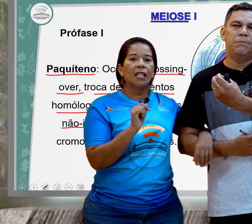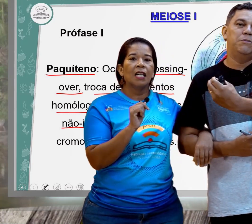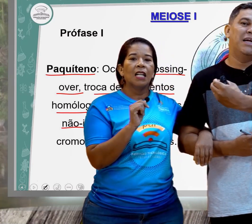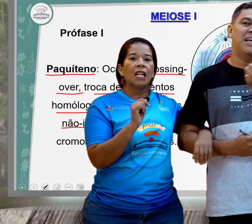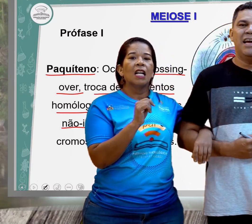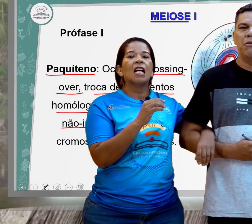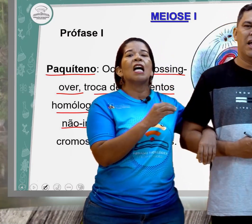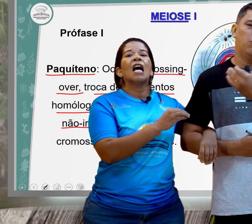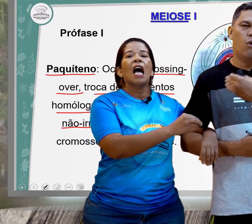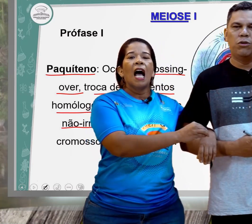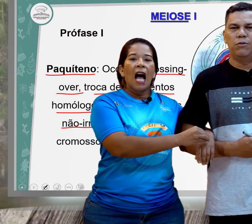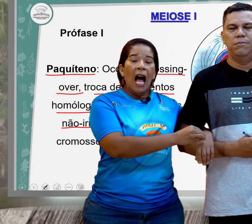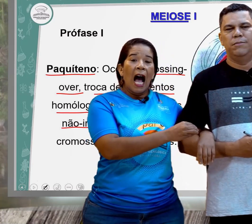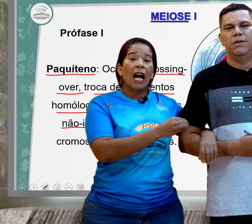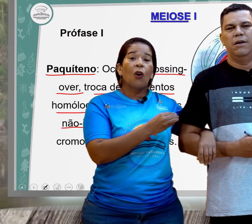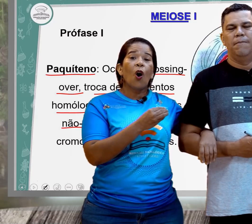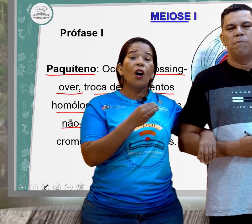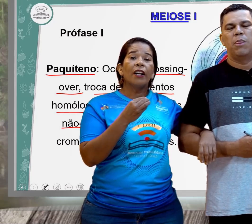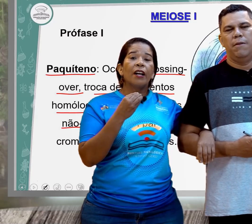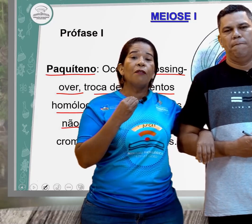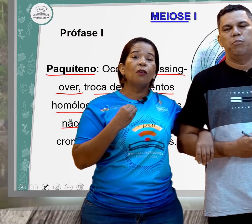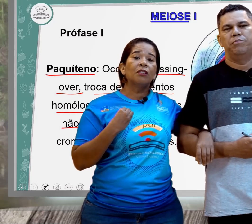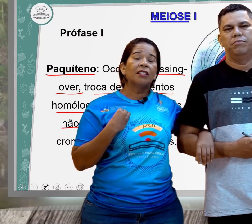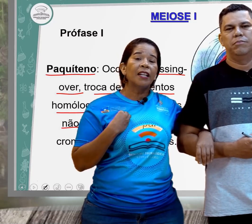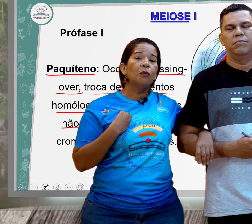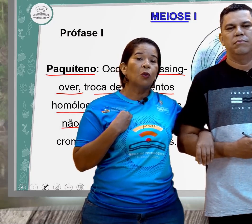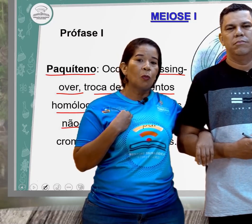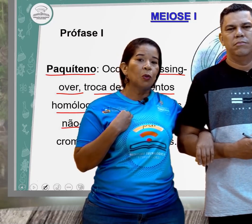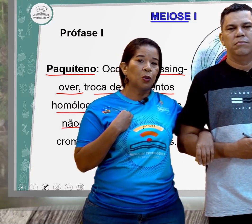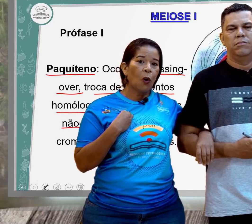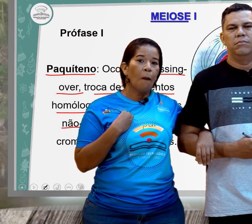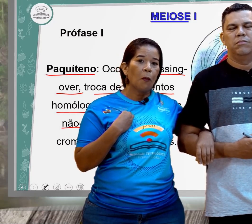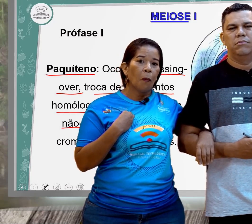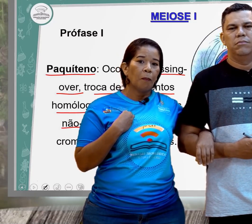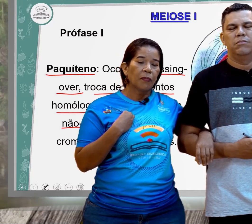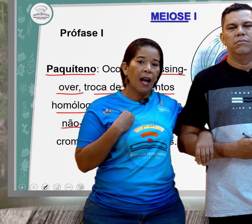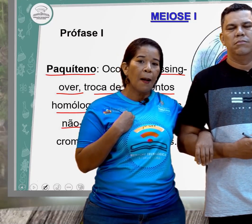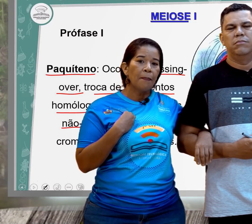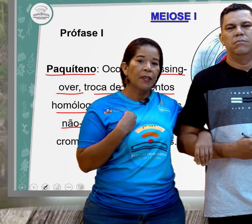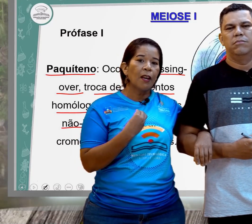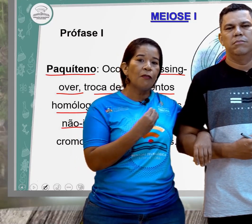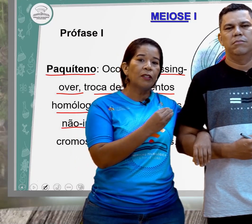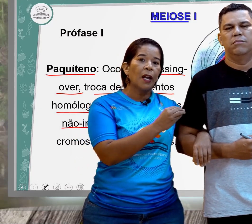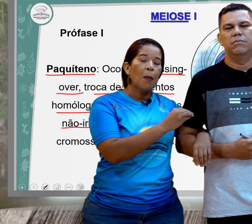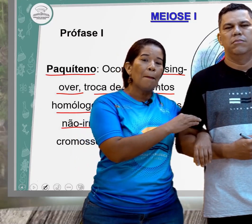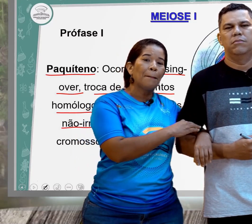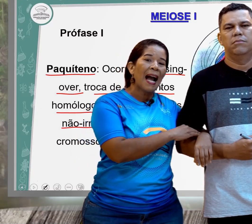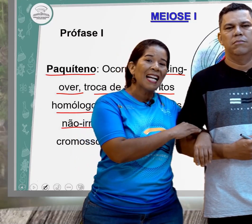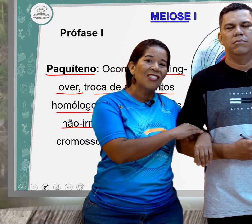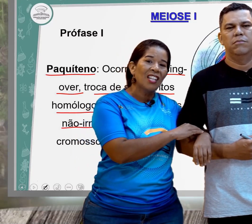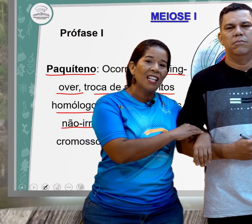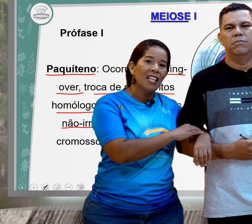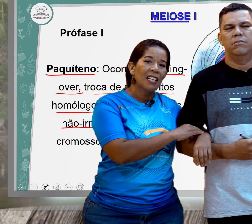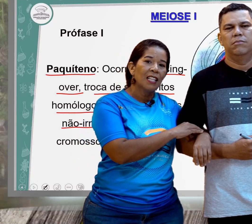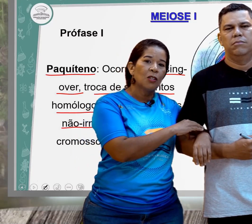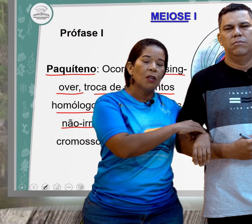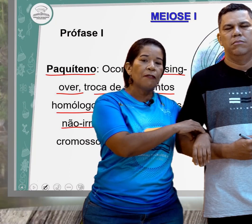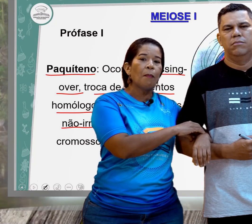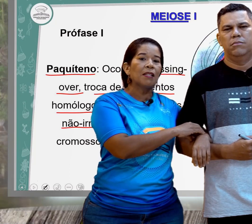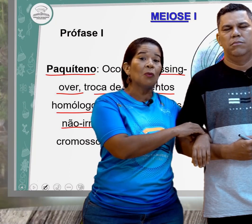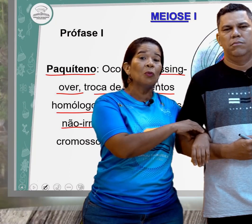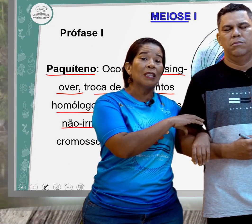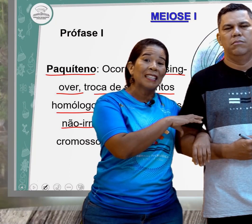algum tipo de material que é do outro. Agora eu vou ser um cromossomo, tá? Que eu vou ter uma parte